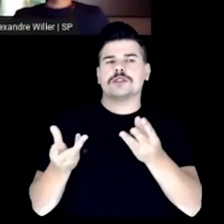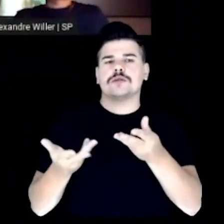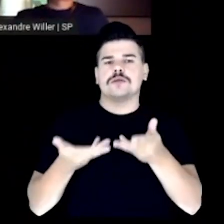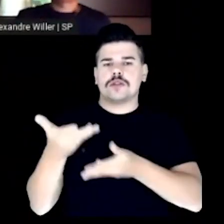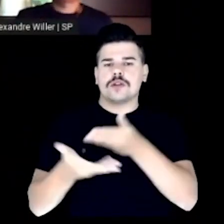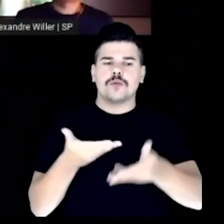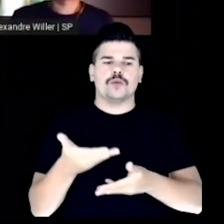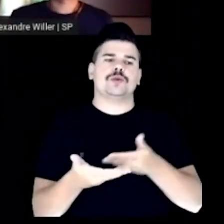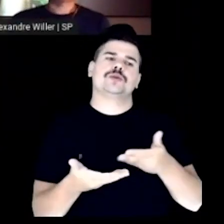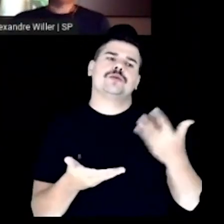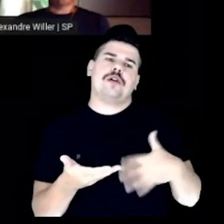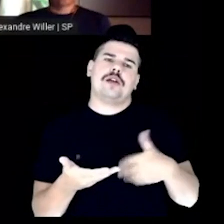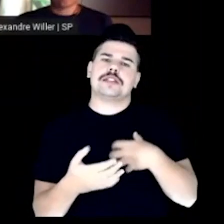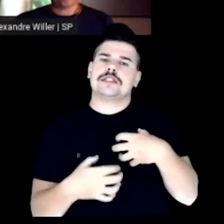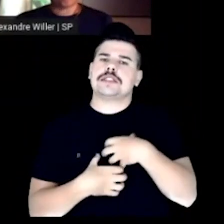esse impulso, né,